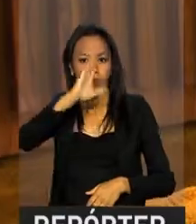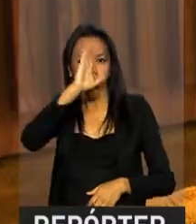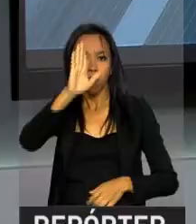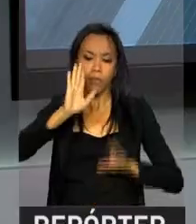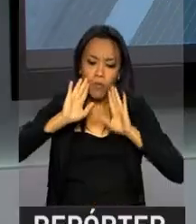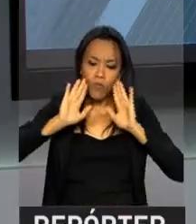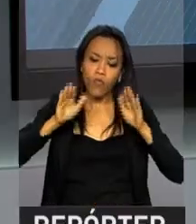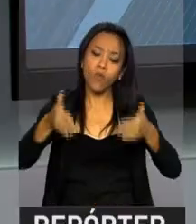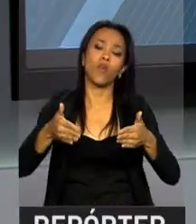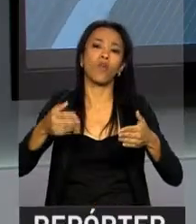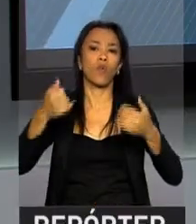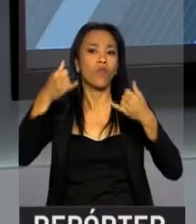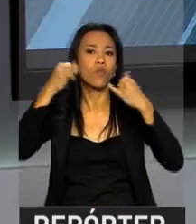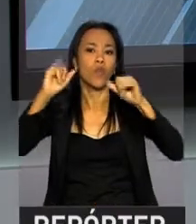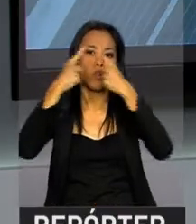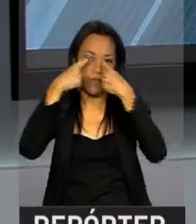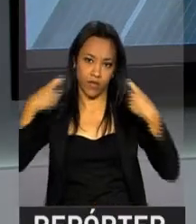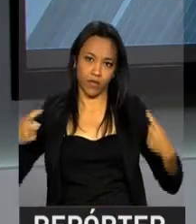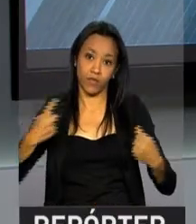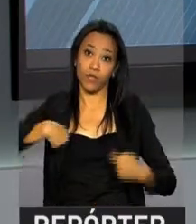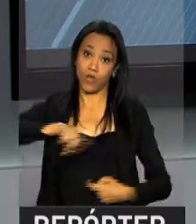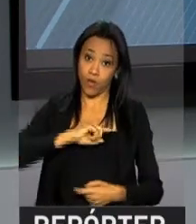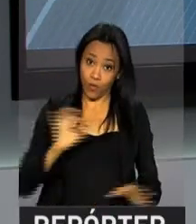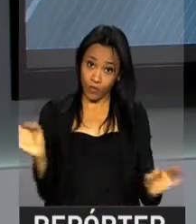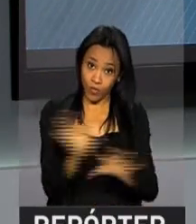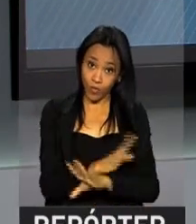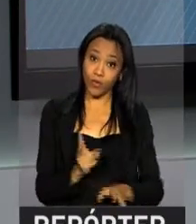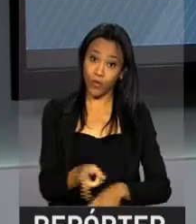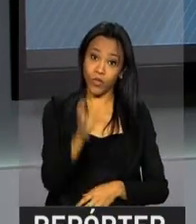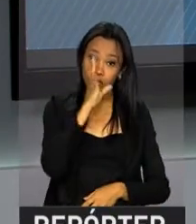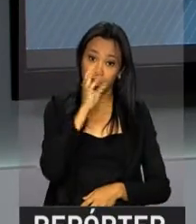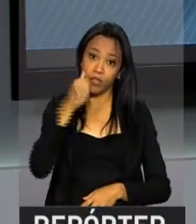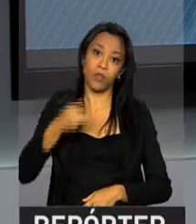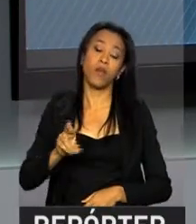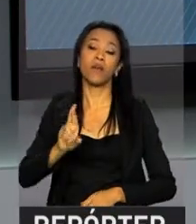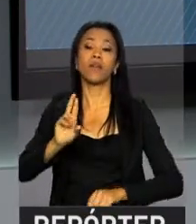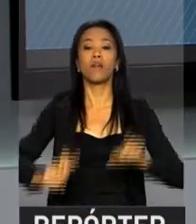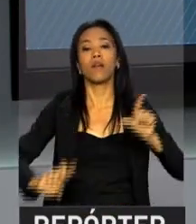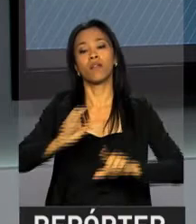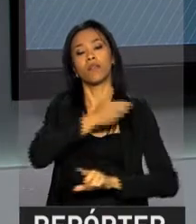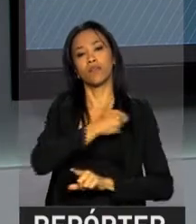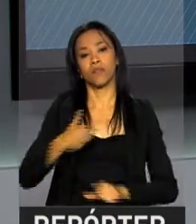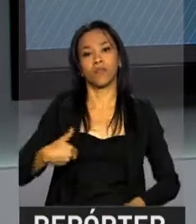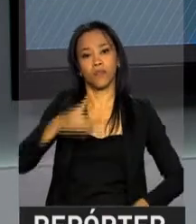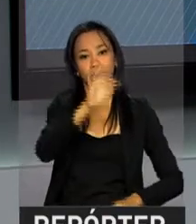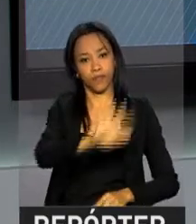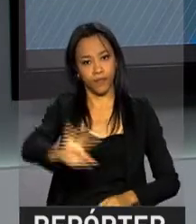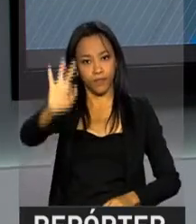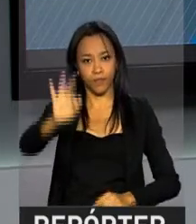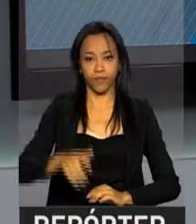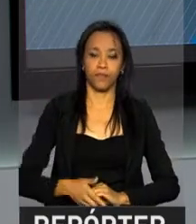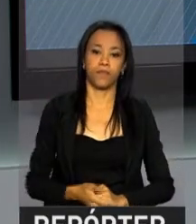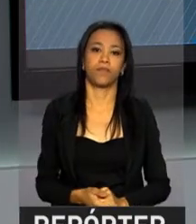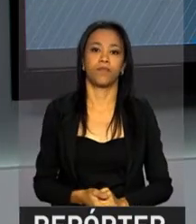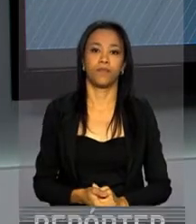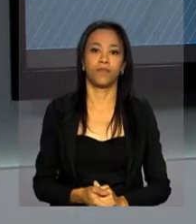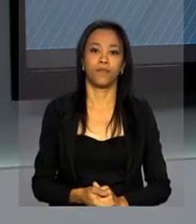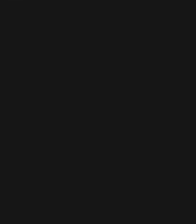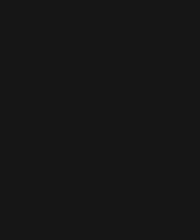violência ficamos por aqui continue com a gente na nbr a tv do governo federal